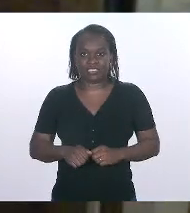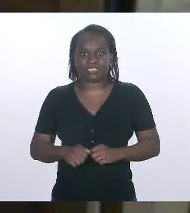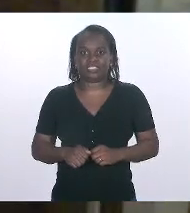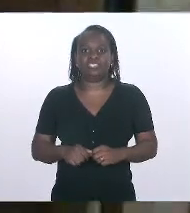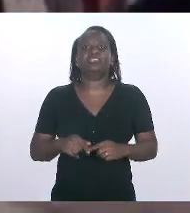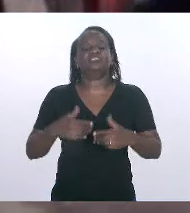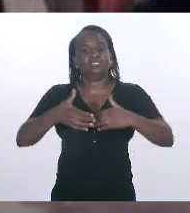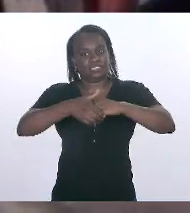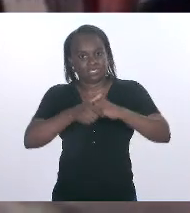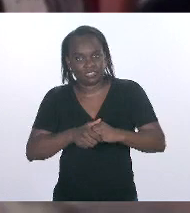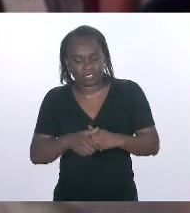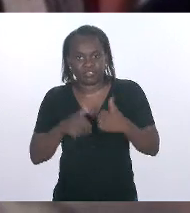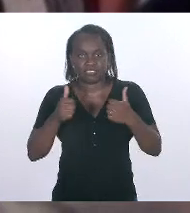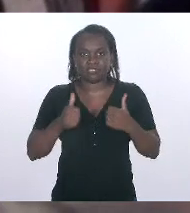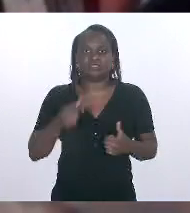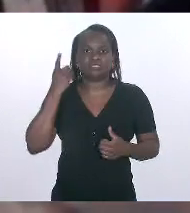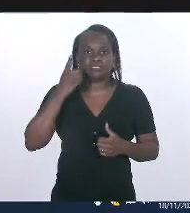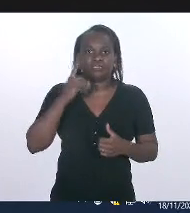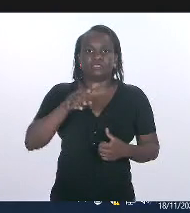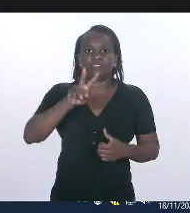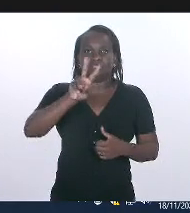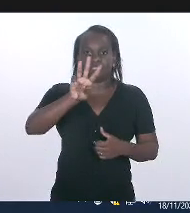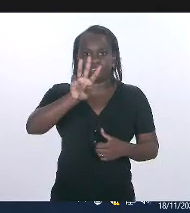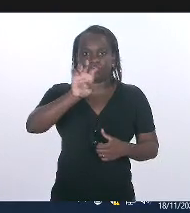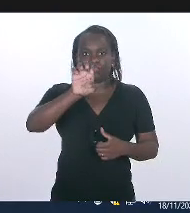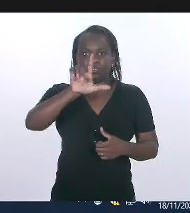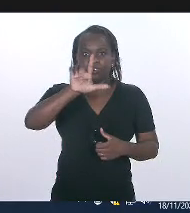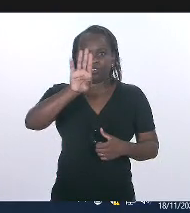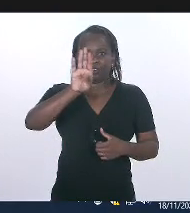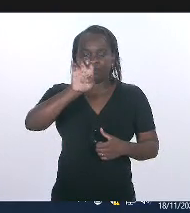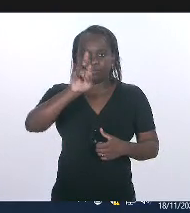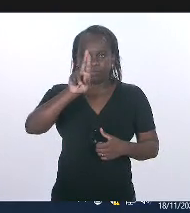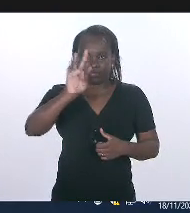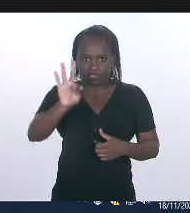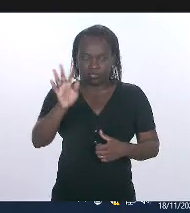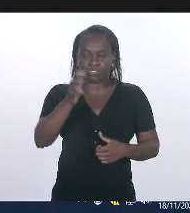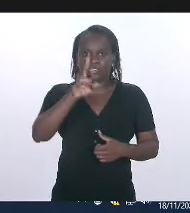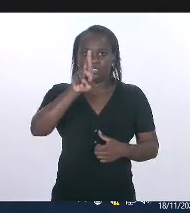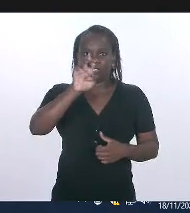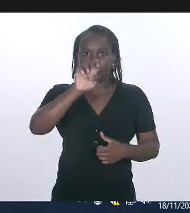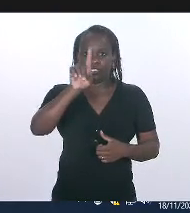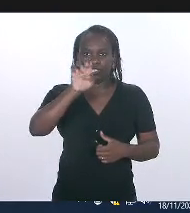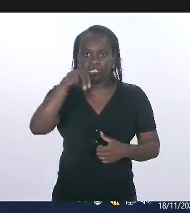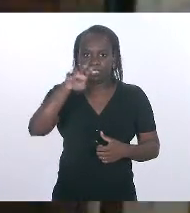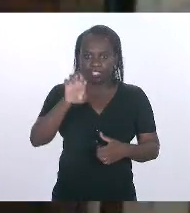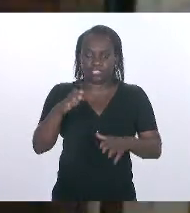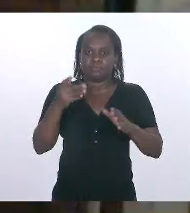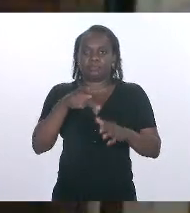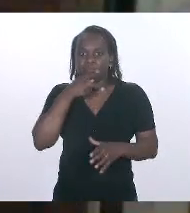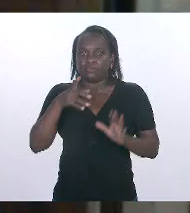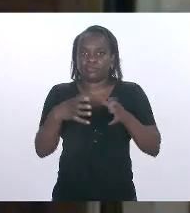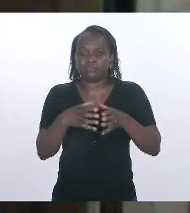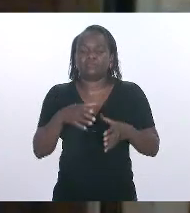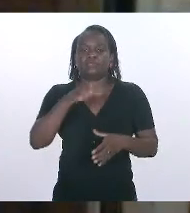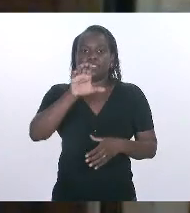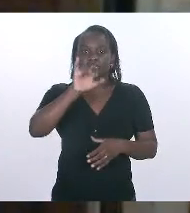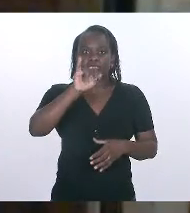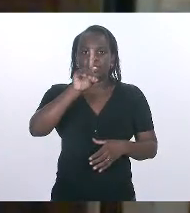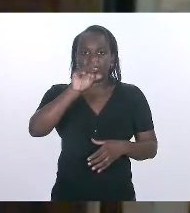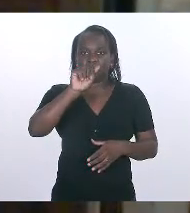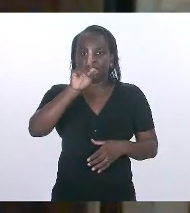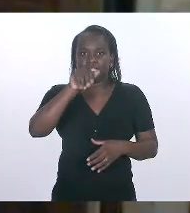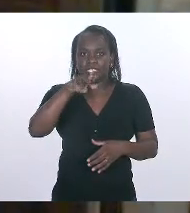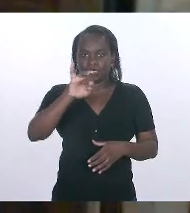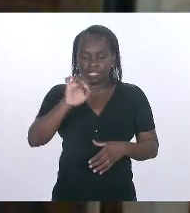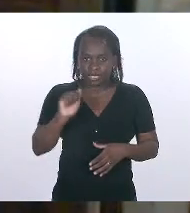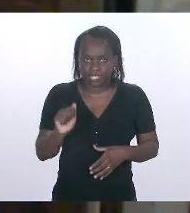Queria cumprimentar primeiro o deputado Elbert Rezende, do Cidadania, que venceu